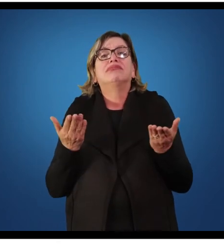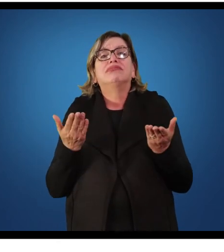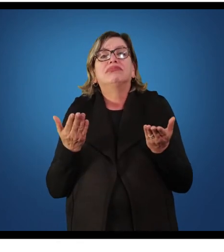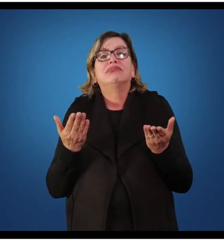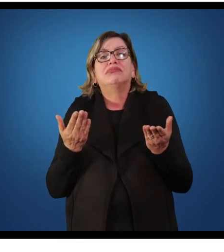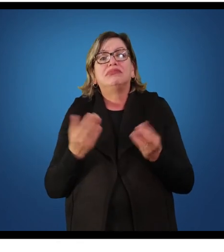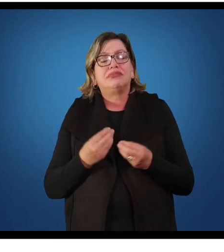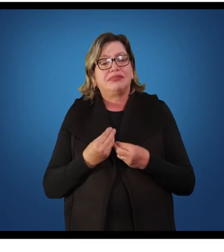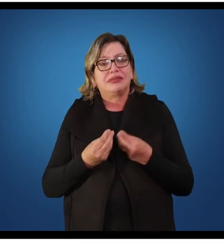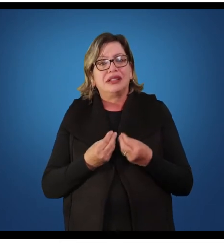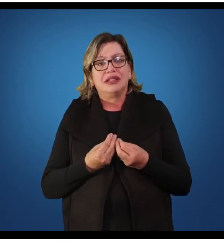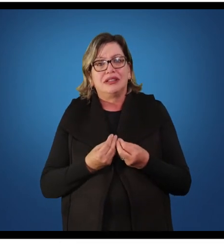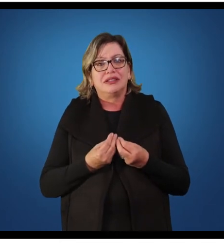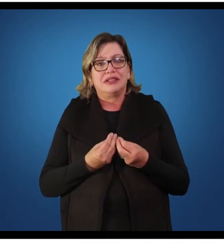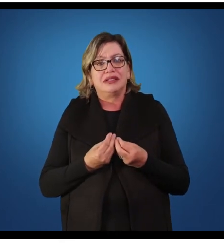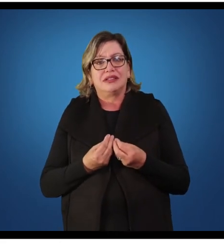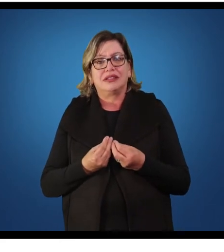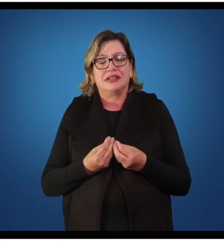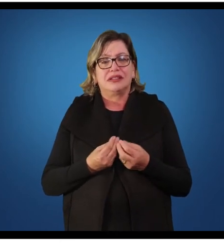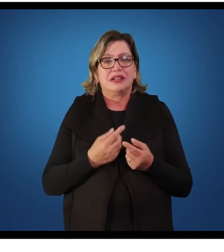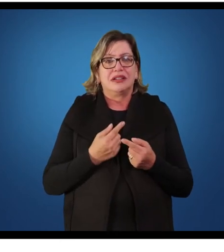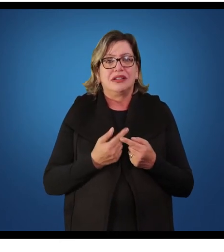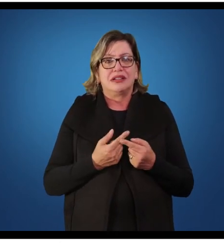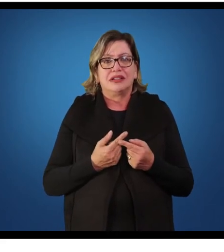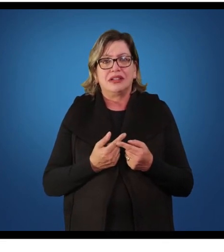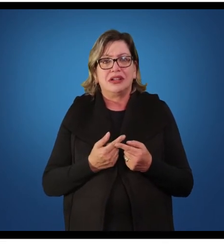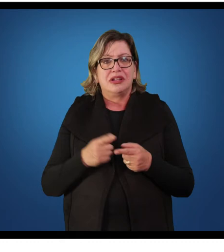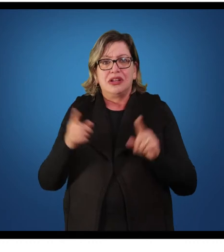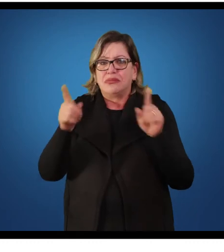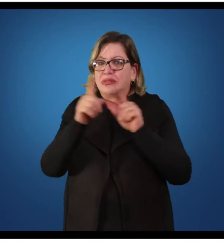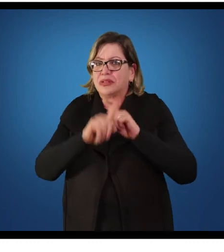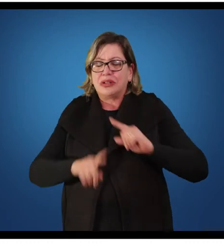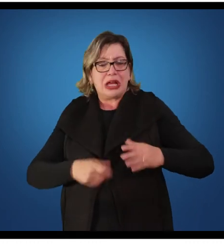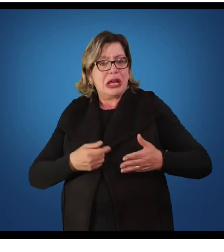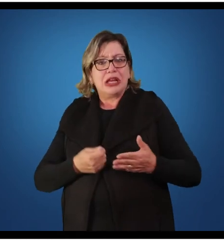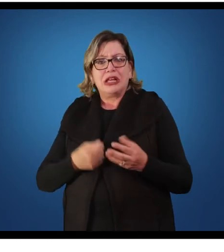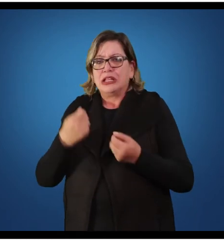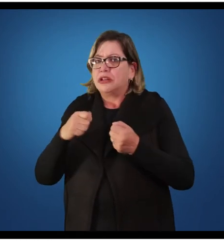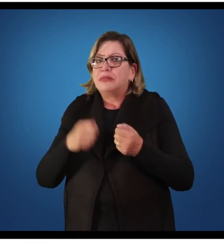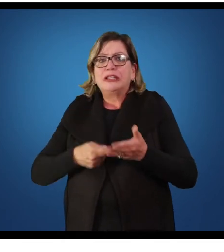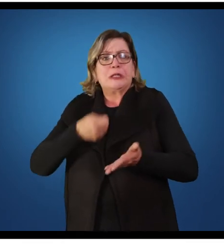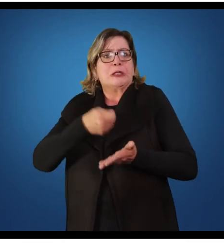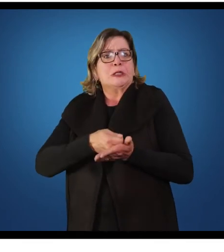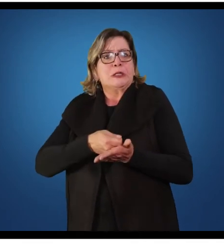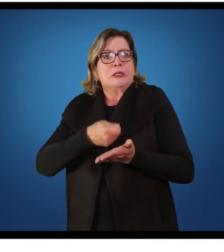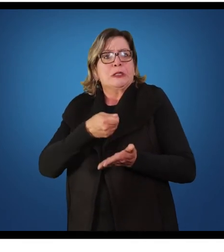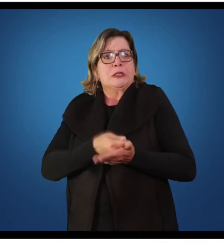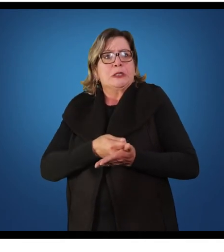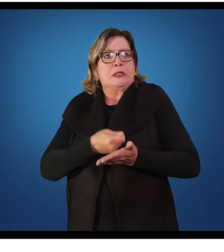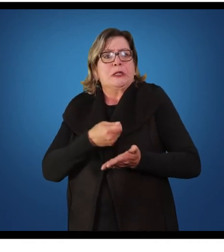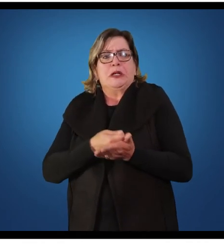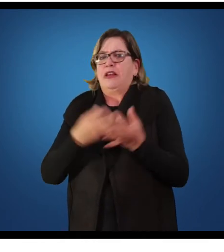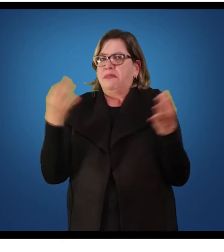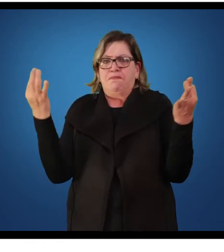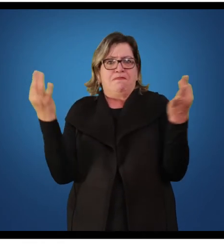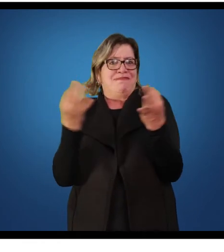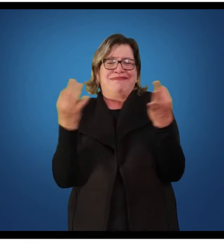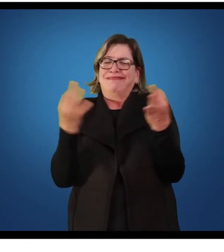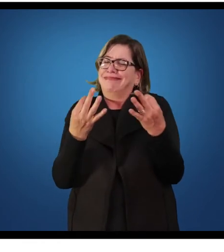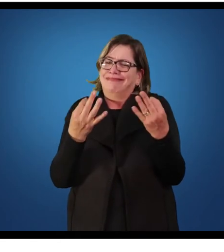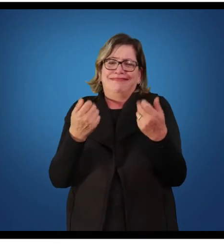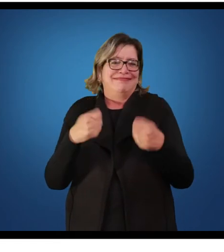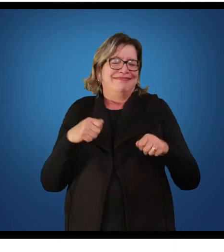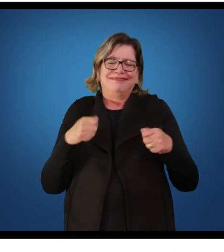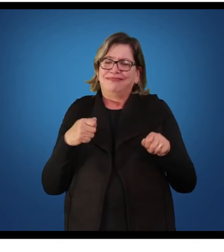os movimentos? Por quê? Que não é cobrada a perfeição. E se eu cobrar a perfeição, acontece o quê?